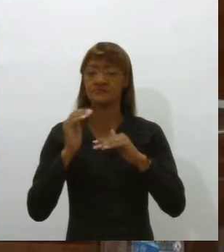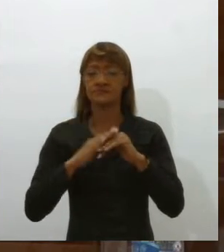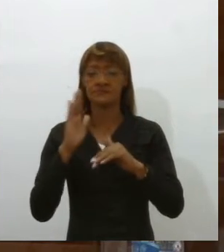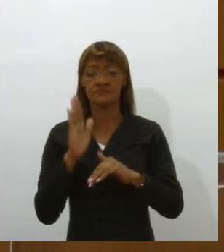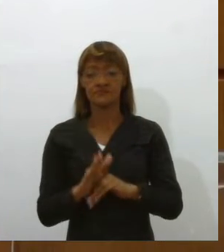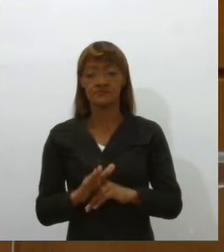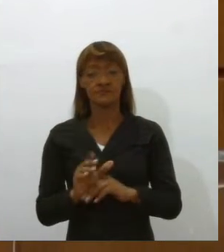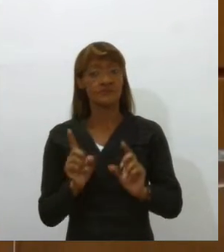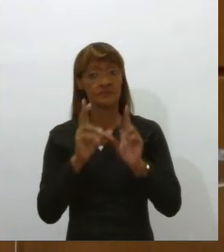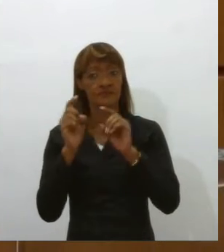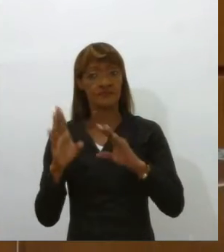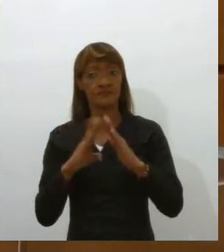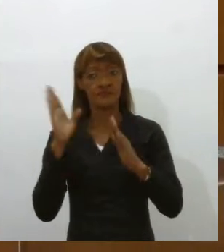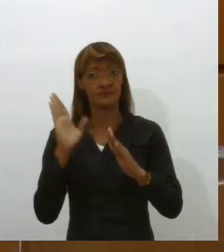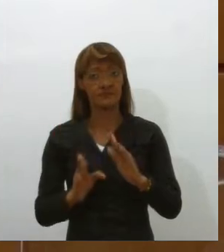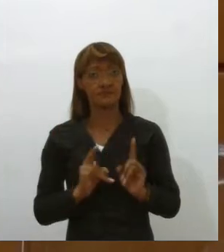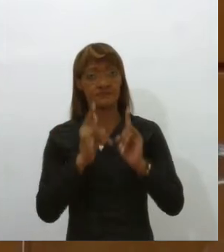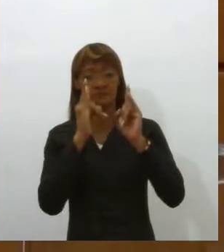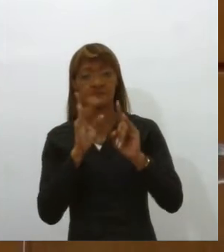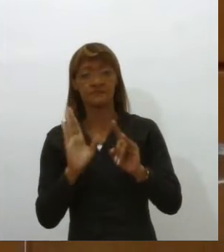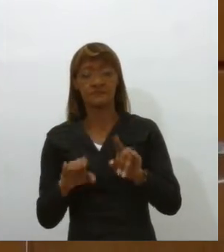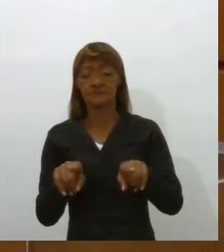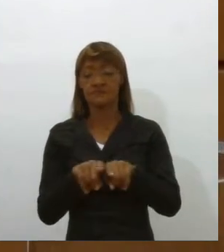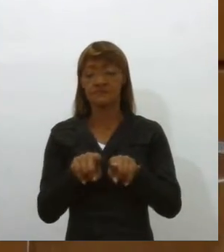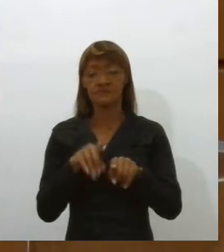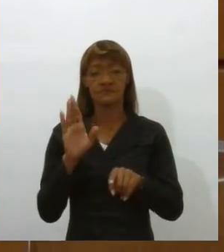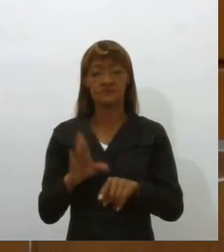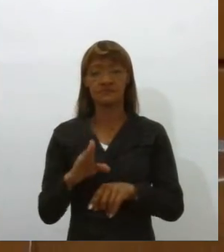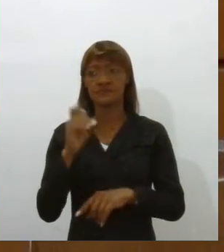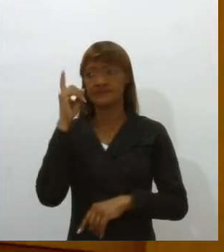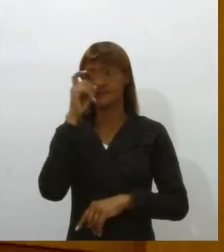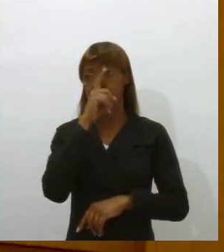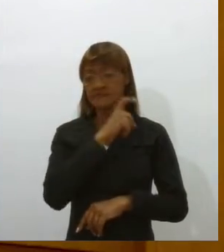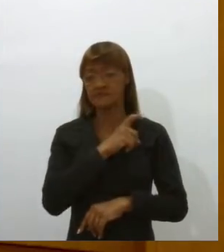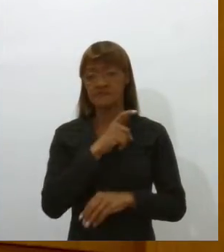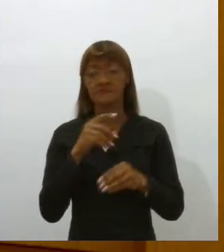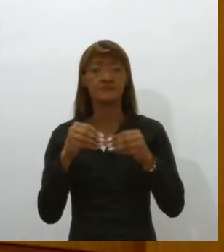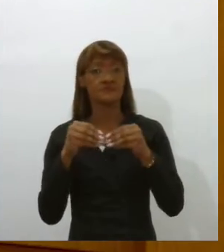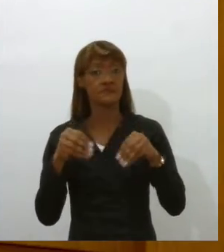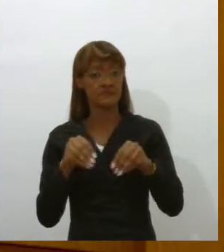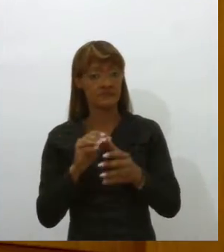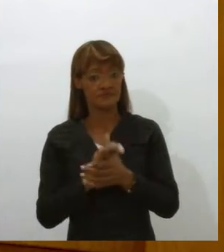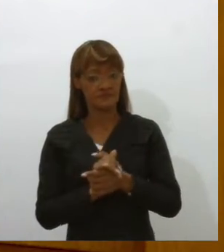deputado, o decreto cria dificuldades para os corretores e fragiliza a profissão. O decreto